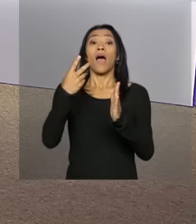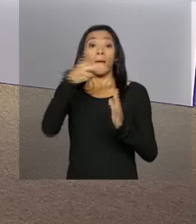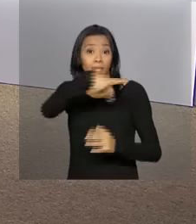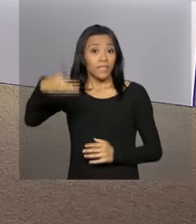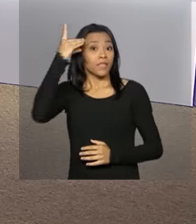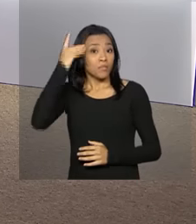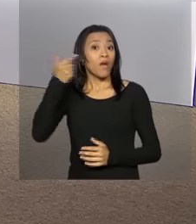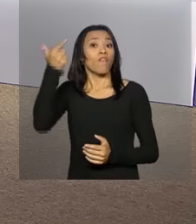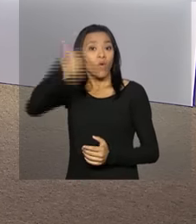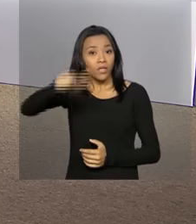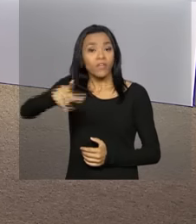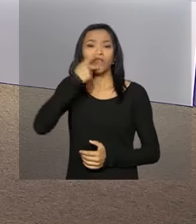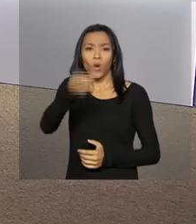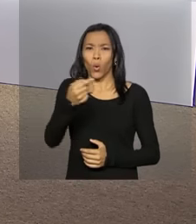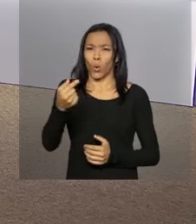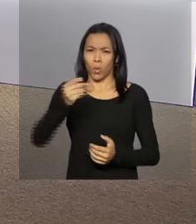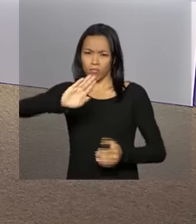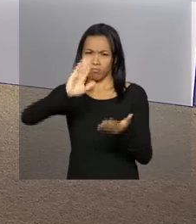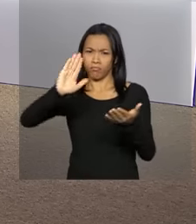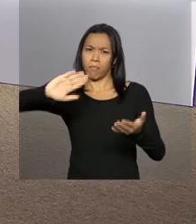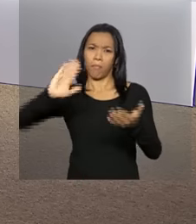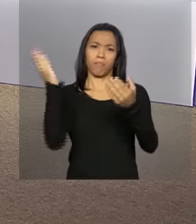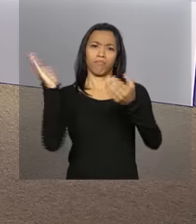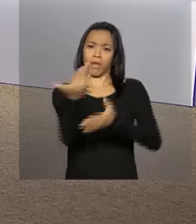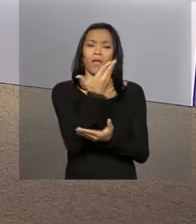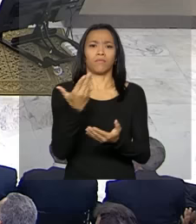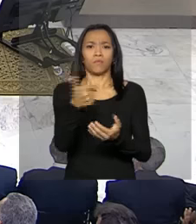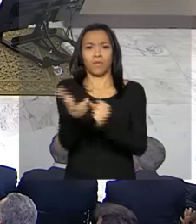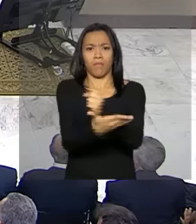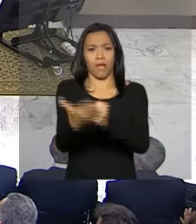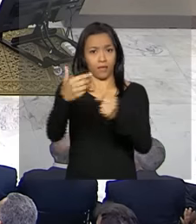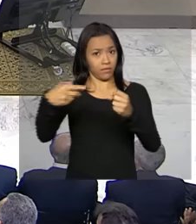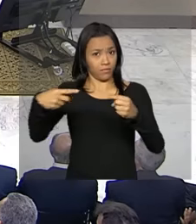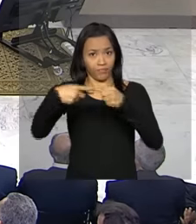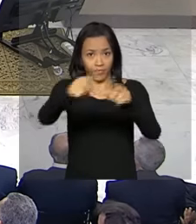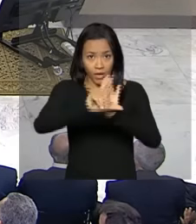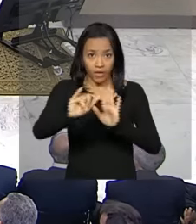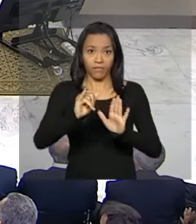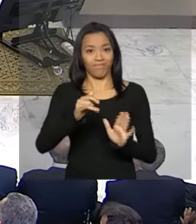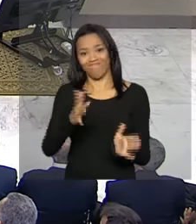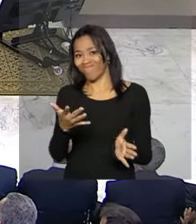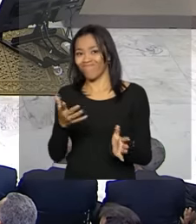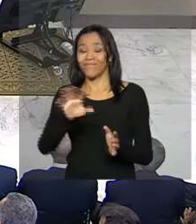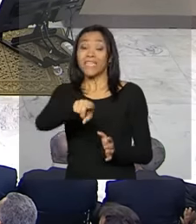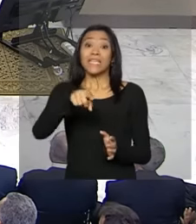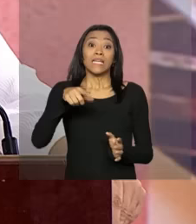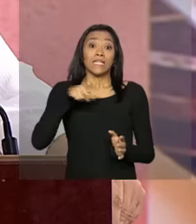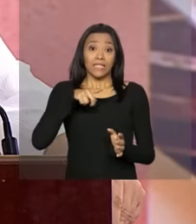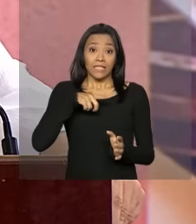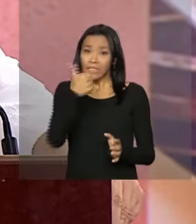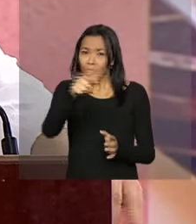afirmar que IMP pachman sem base Legal tem outro nome impit sem crime de